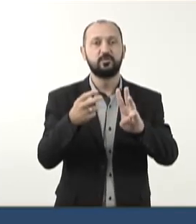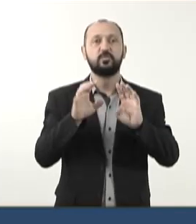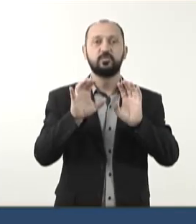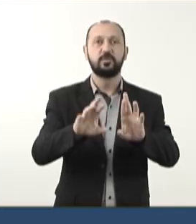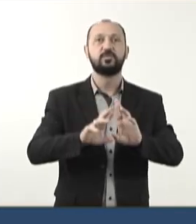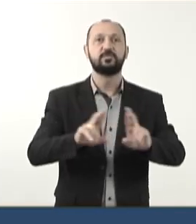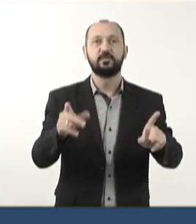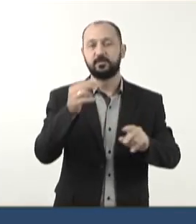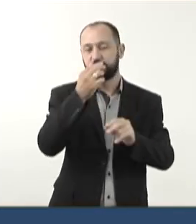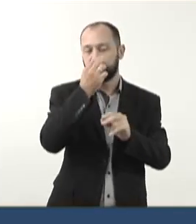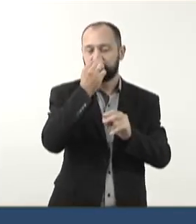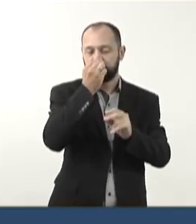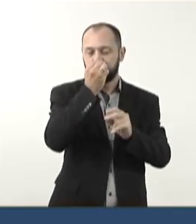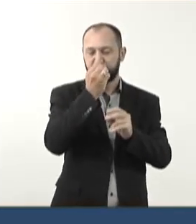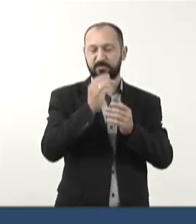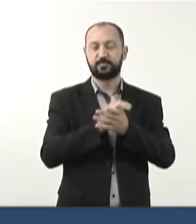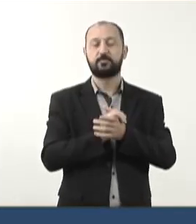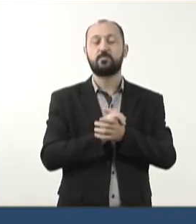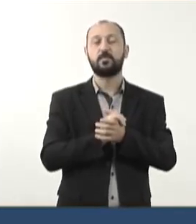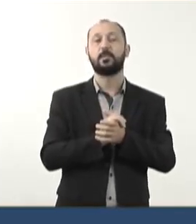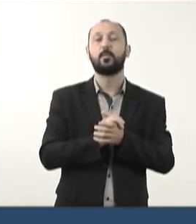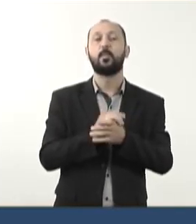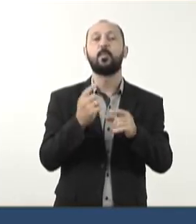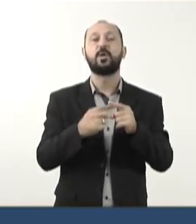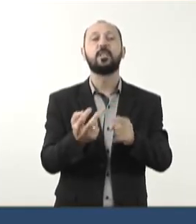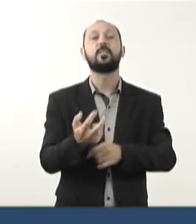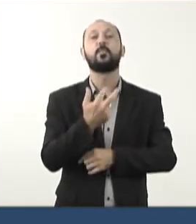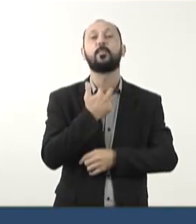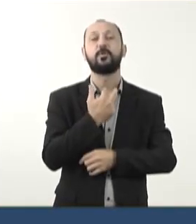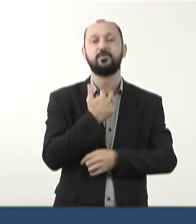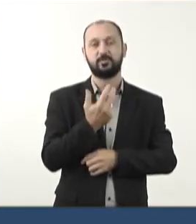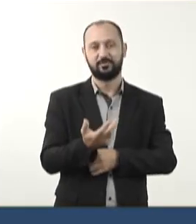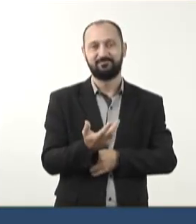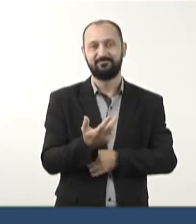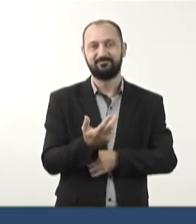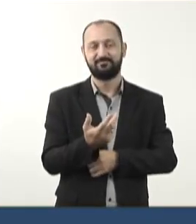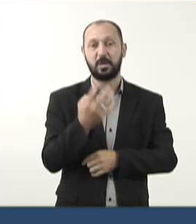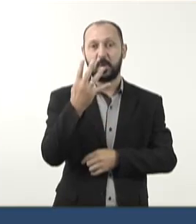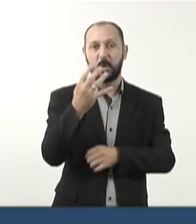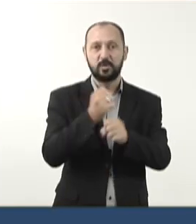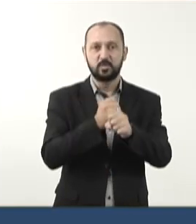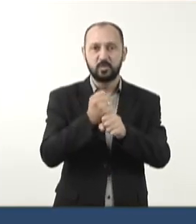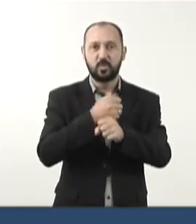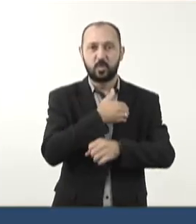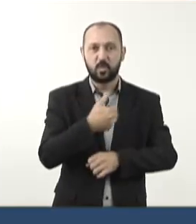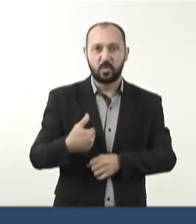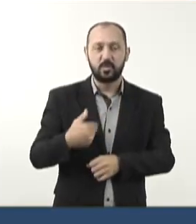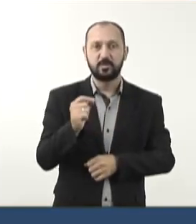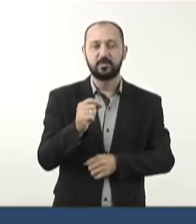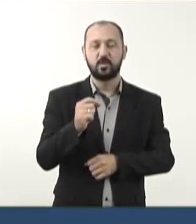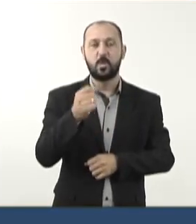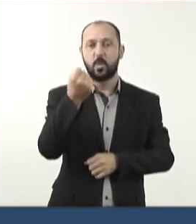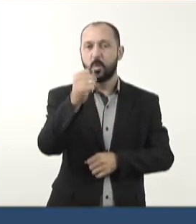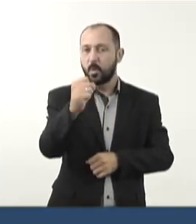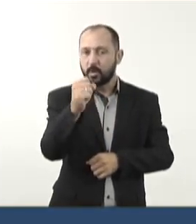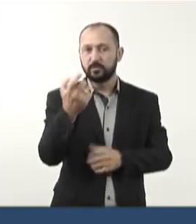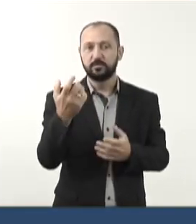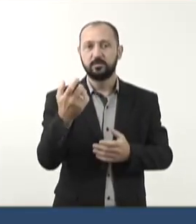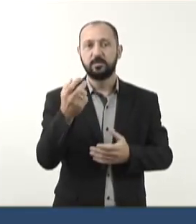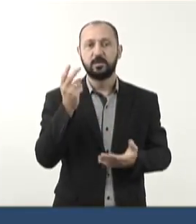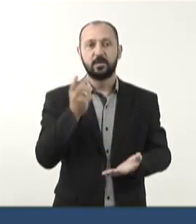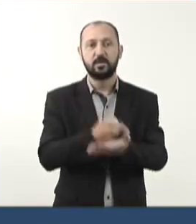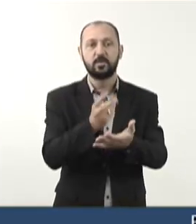outra forma, certo? Porque não pode passar mais 4 anos de governo dele, mais 8 anos de governo